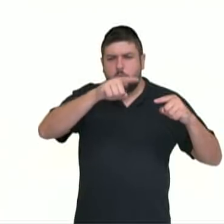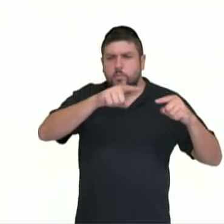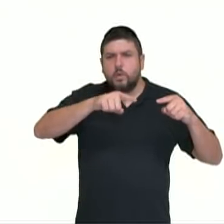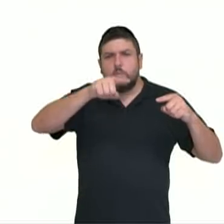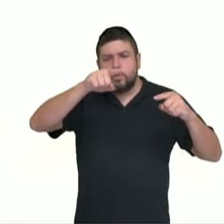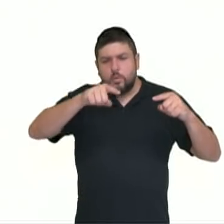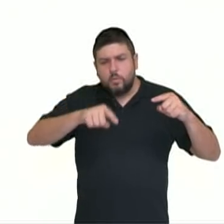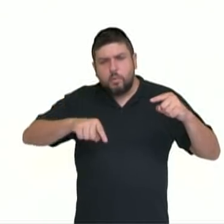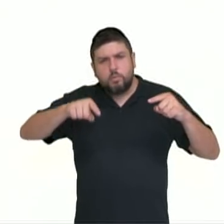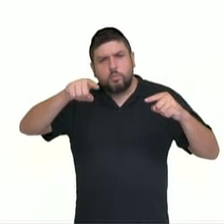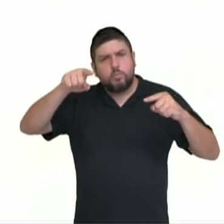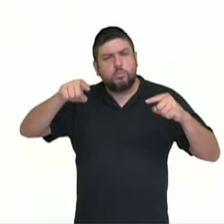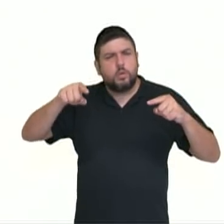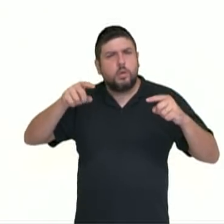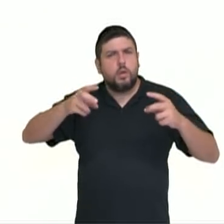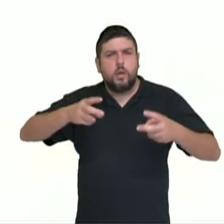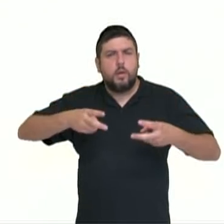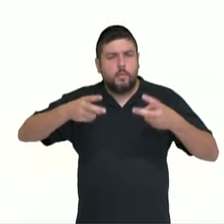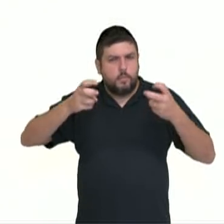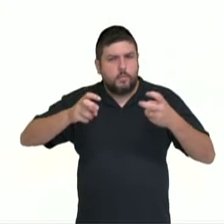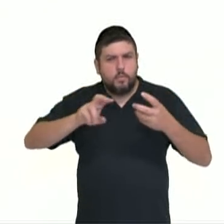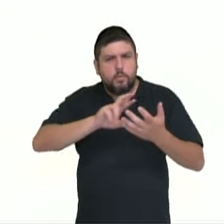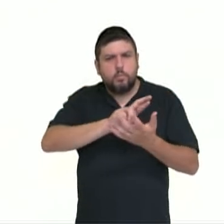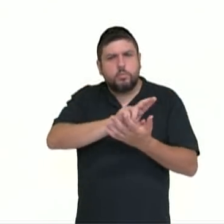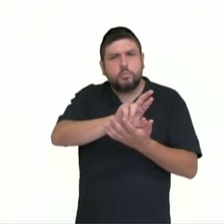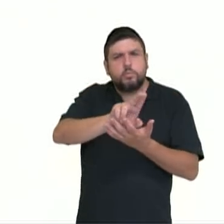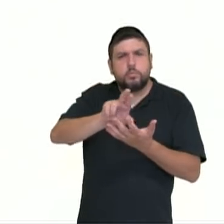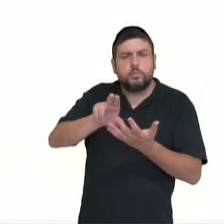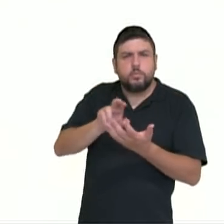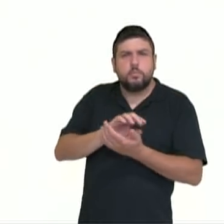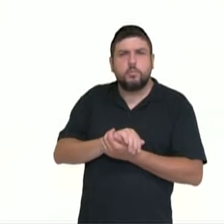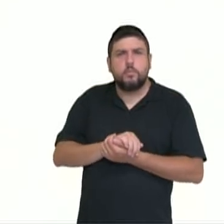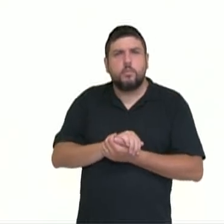representa um desses sons. Você consegue